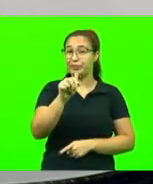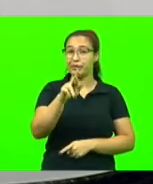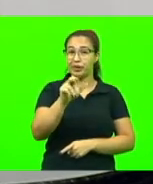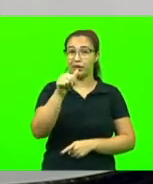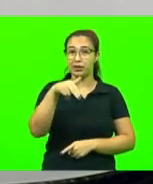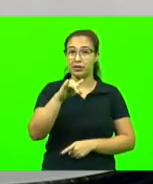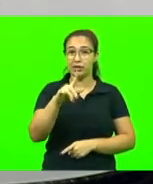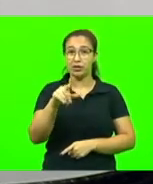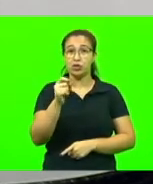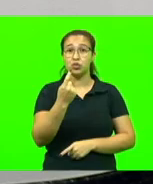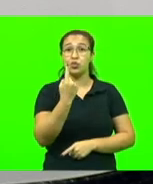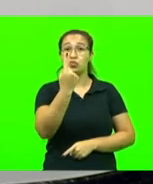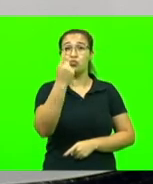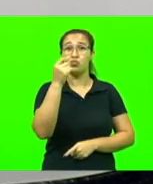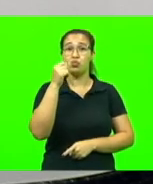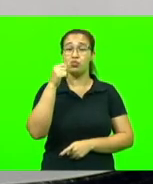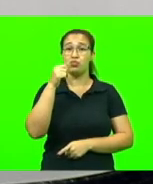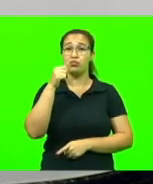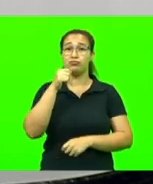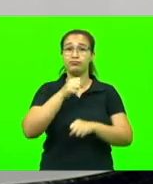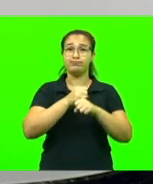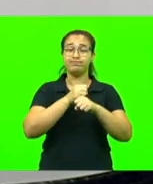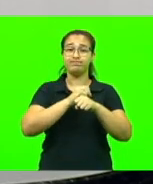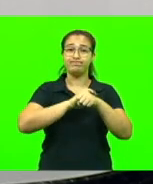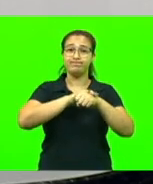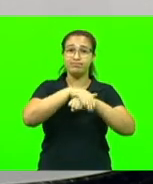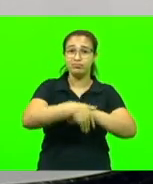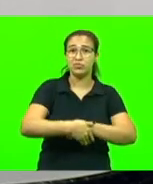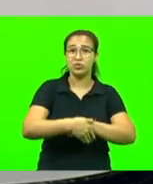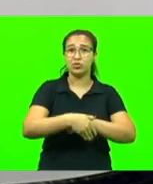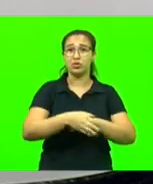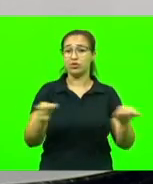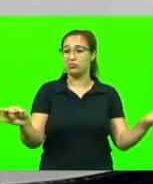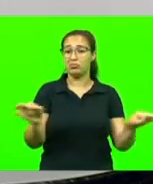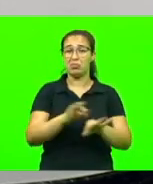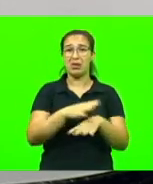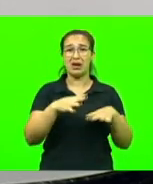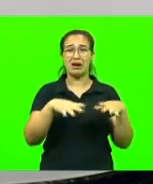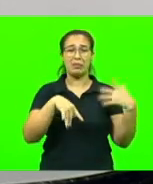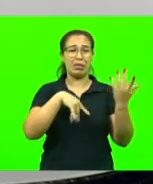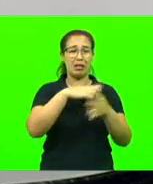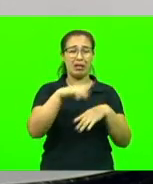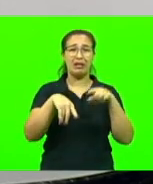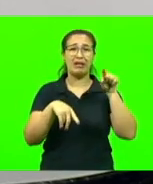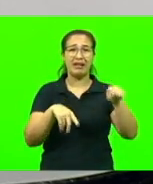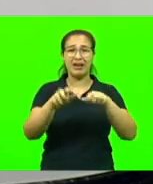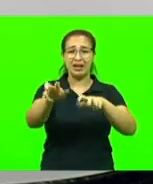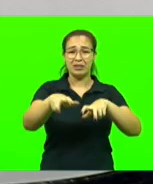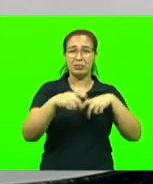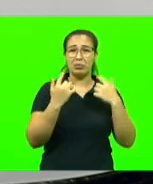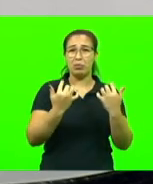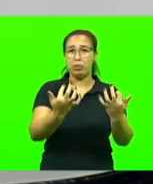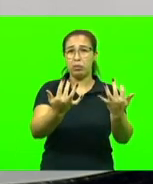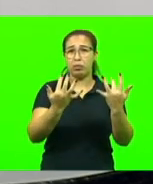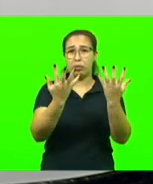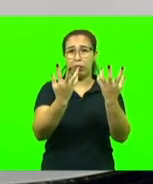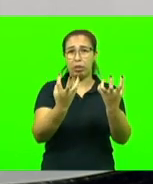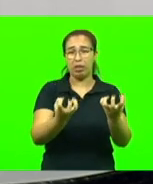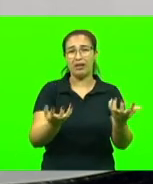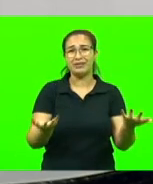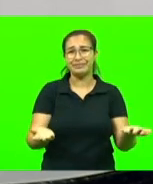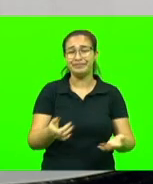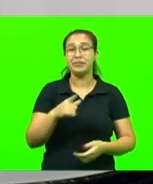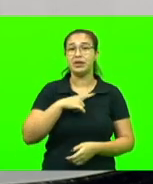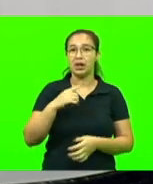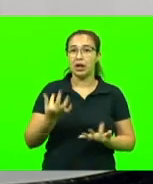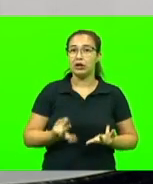uma noite apenas para acabar com a produção do ano de uma safra de muitas e muitas famílias. E existe uma tecnologia